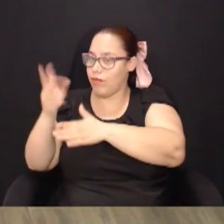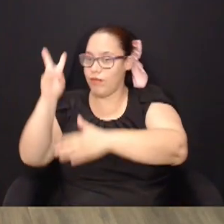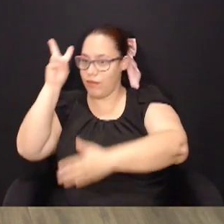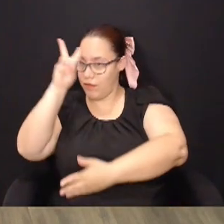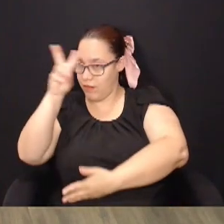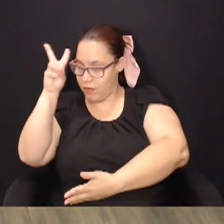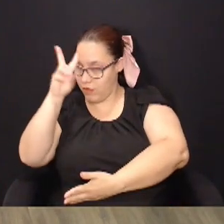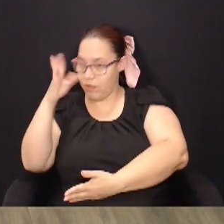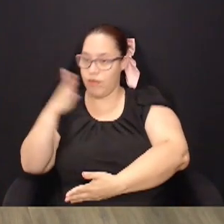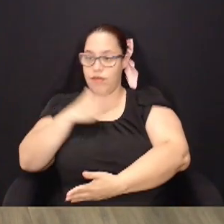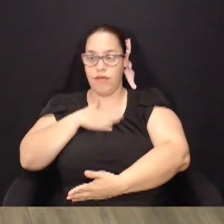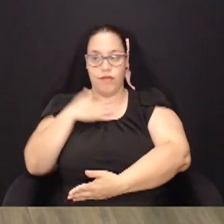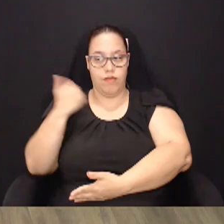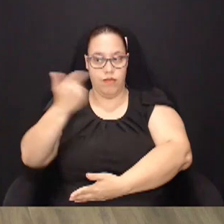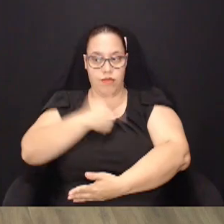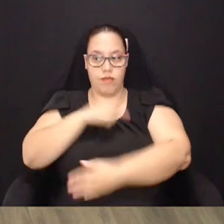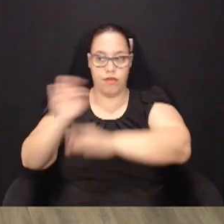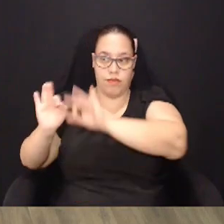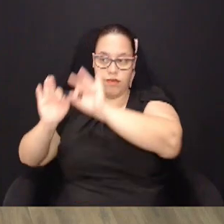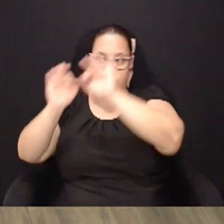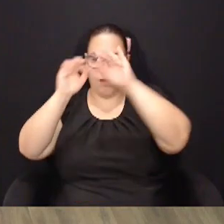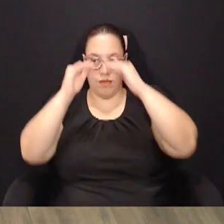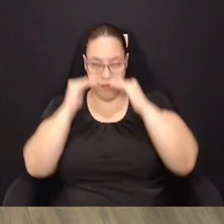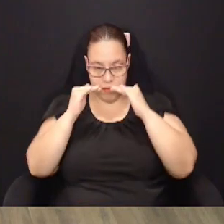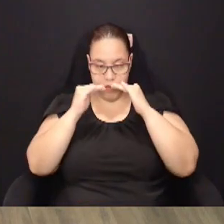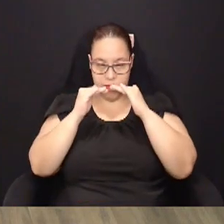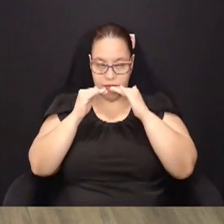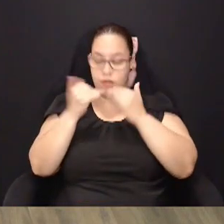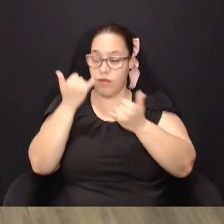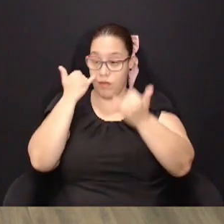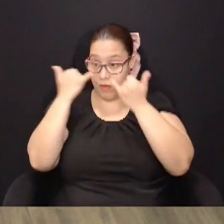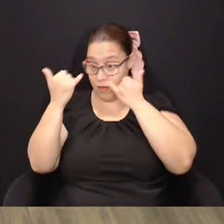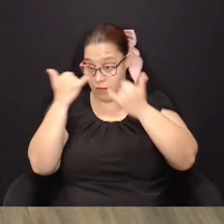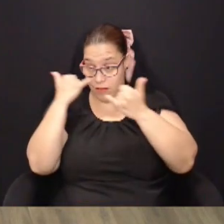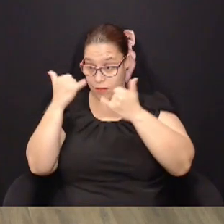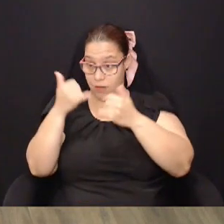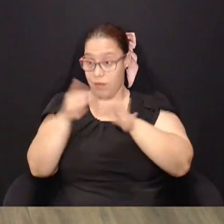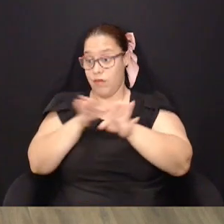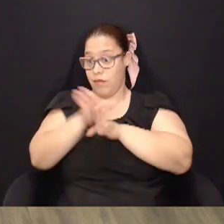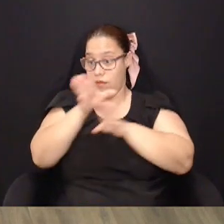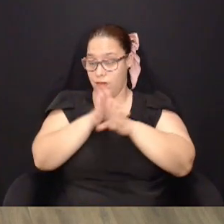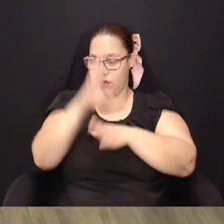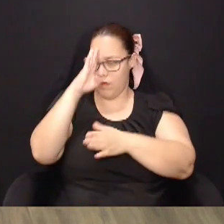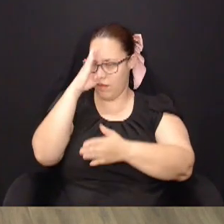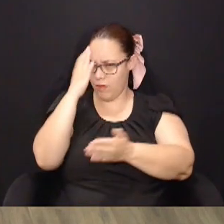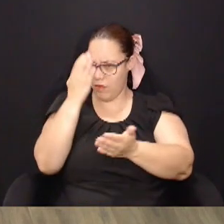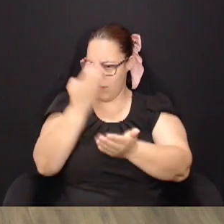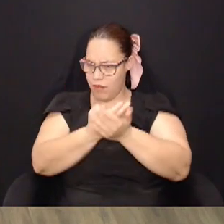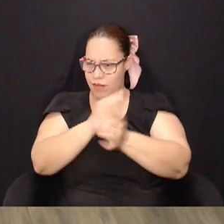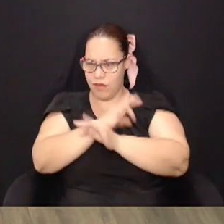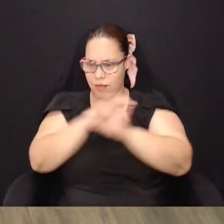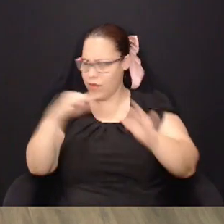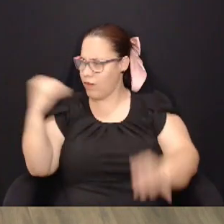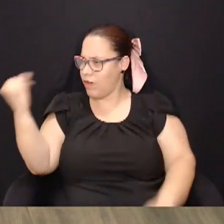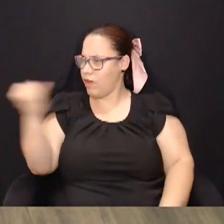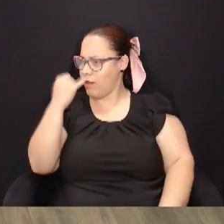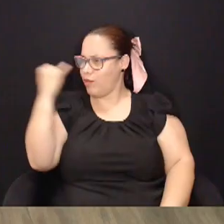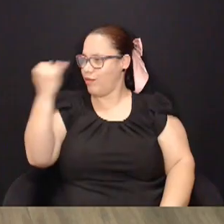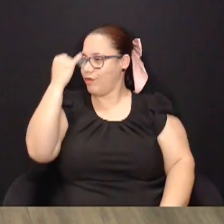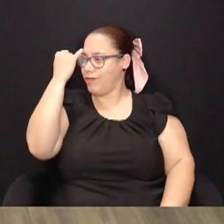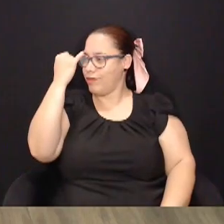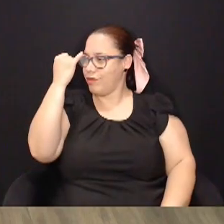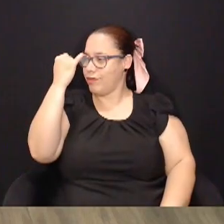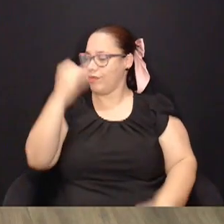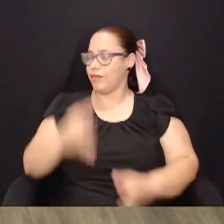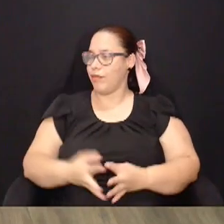com os nossos telespectadores. As informações que você passou, eu tenho certeza que de grande valia para o nosso telespectador, para todo